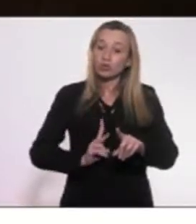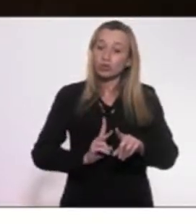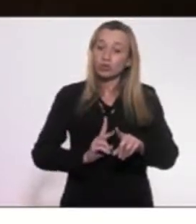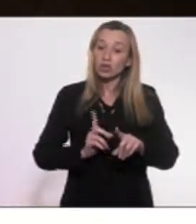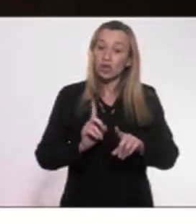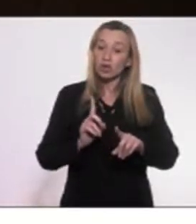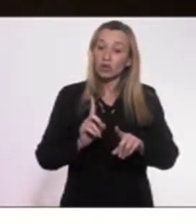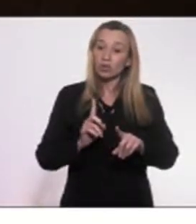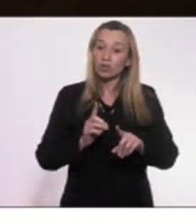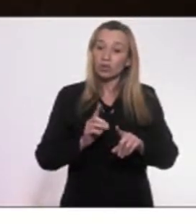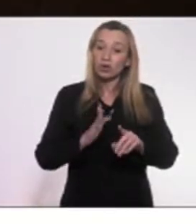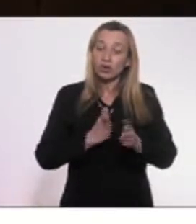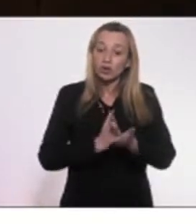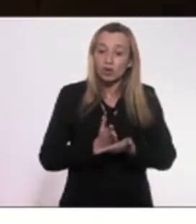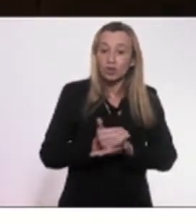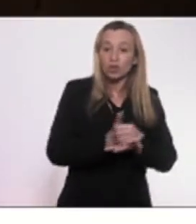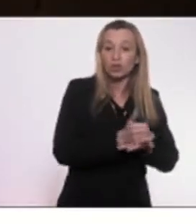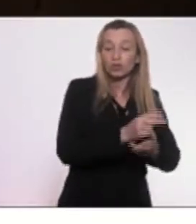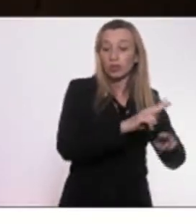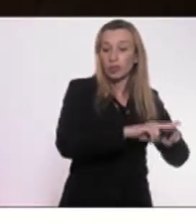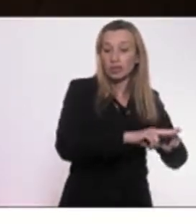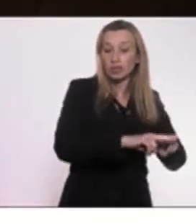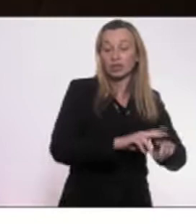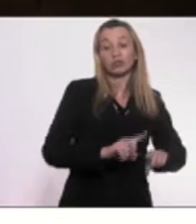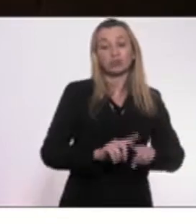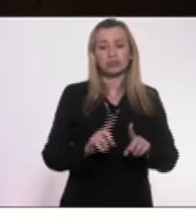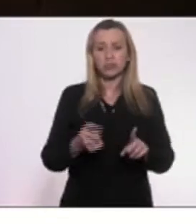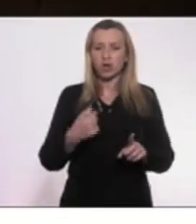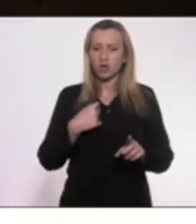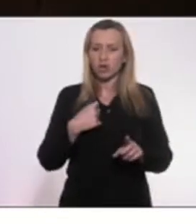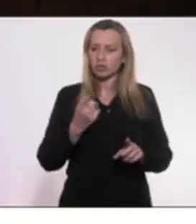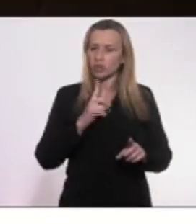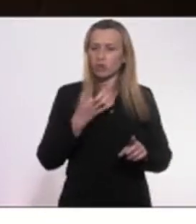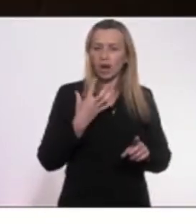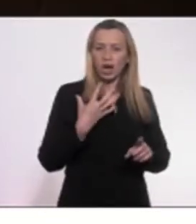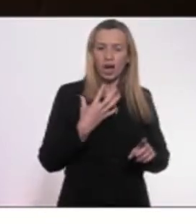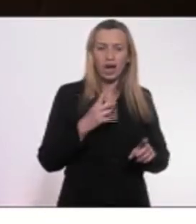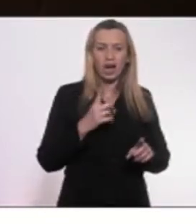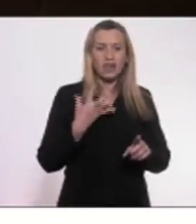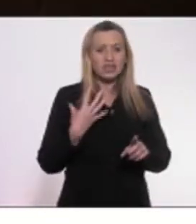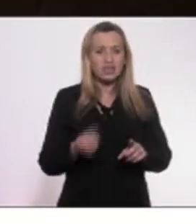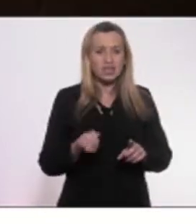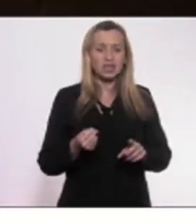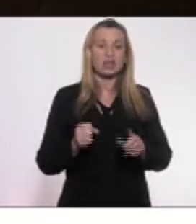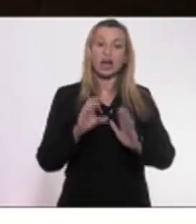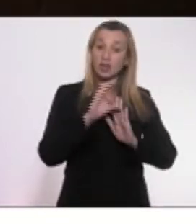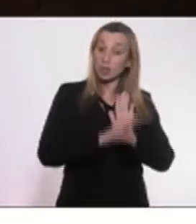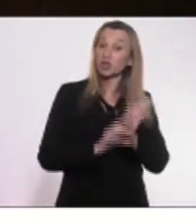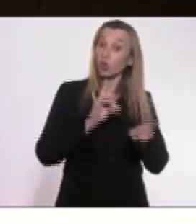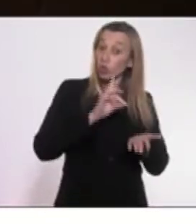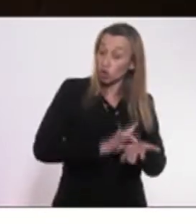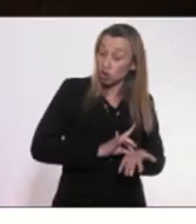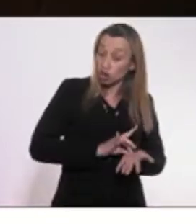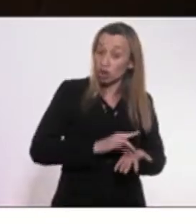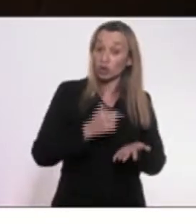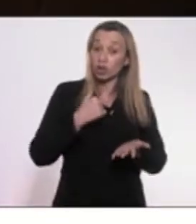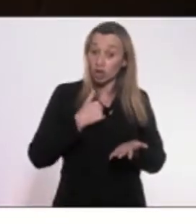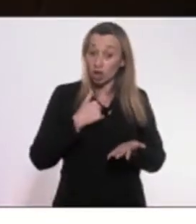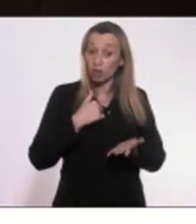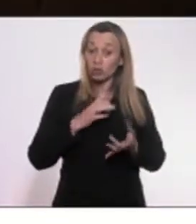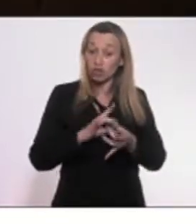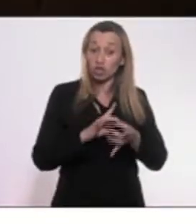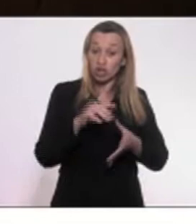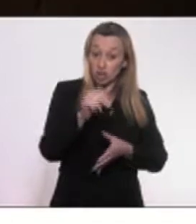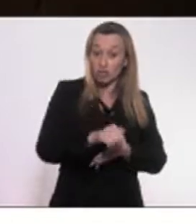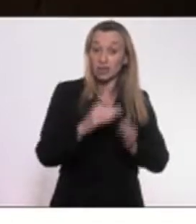que não transgrediram. Então, sou favorável à meritocracia nesse sentido, a emenda original que eu abri mão aqui